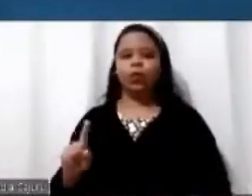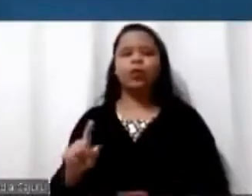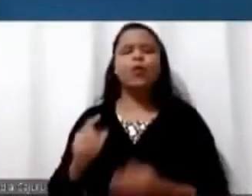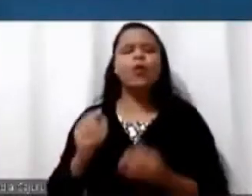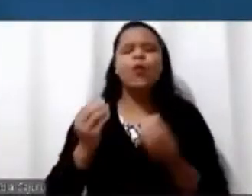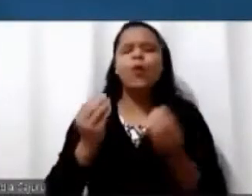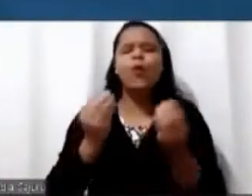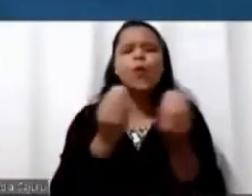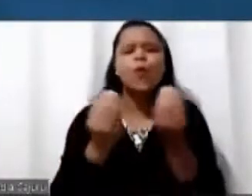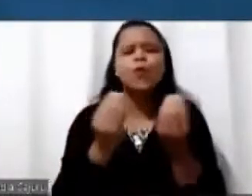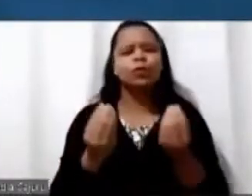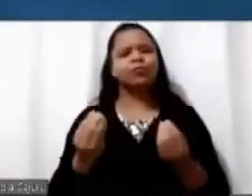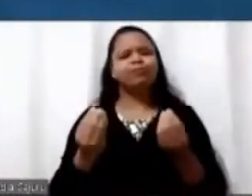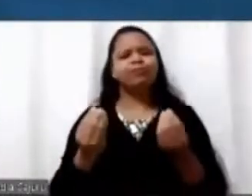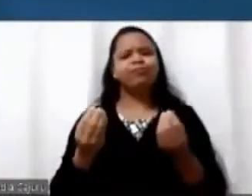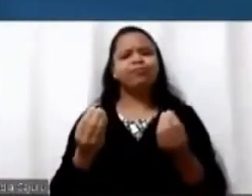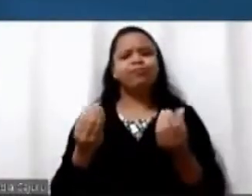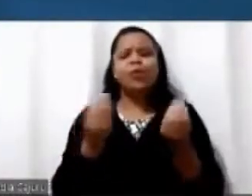pergunta, doutores.